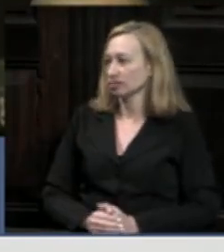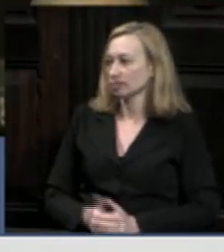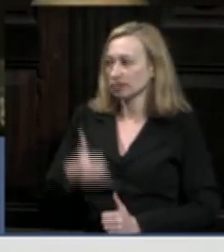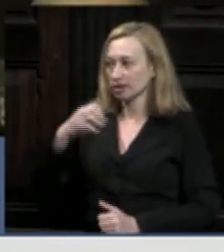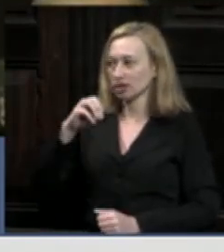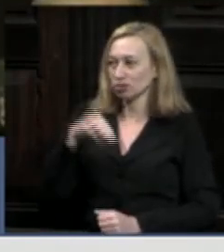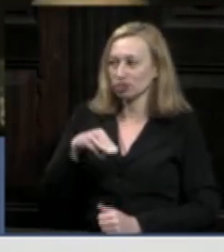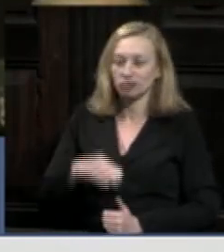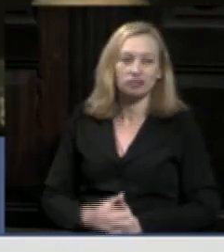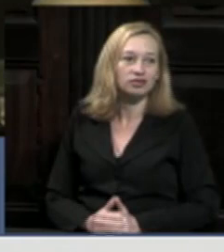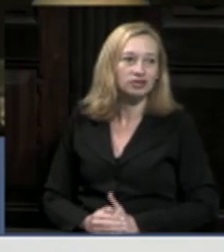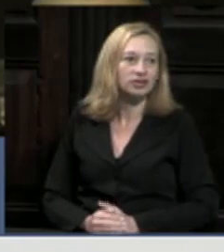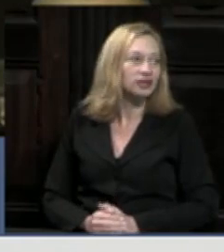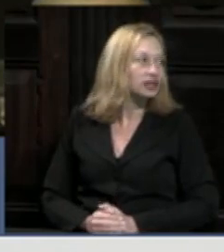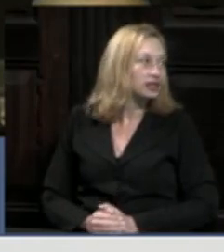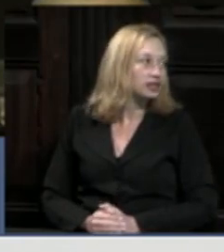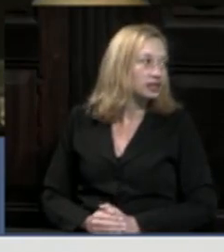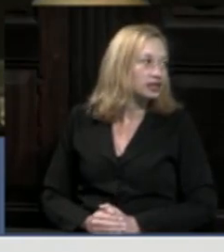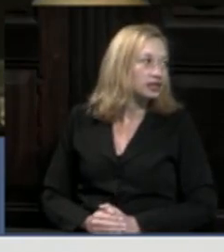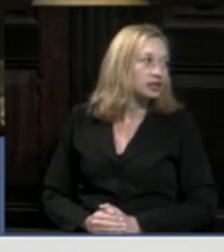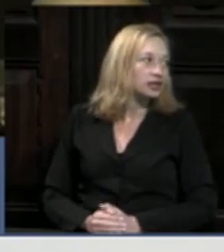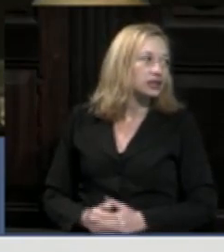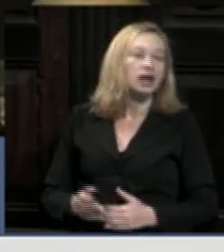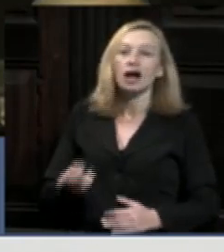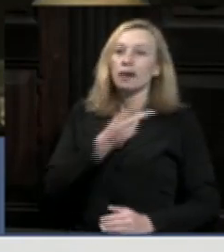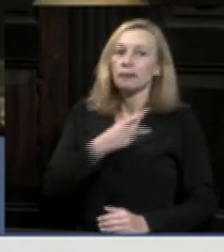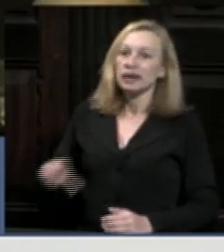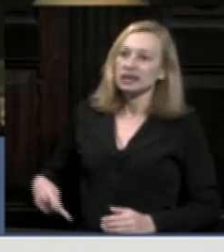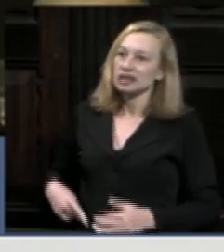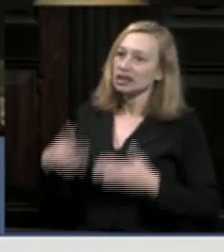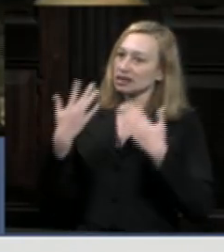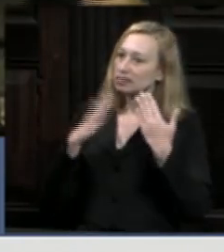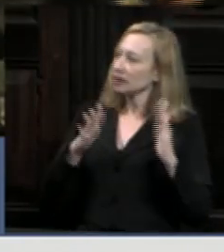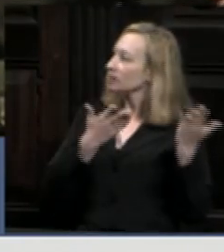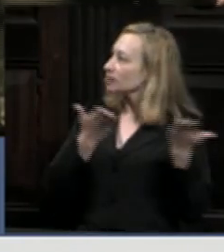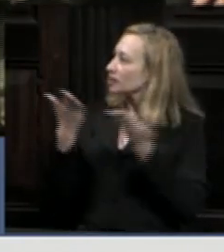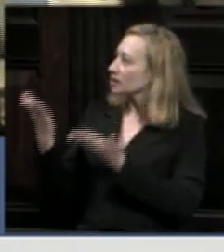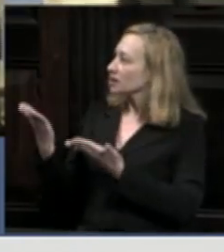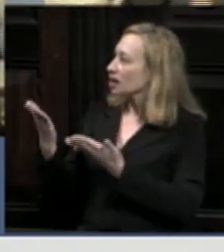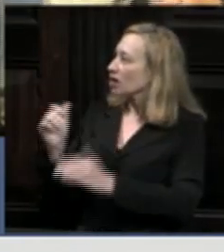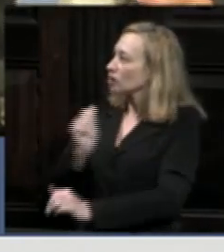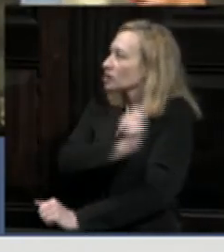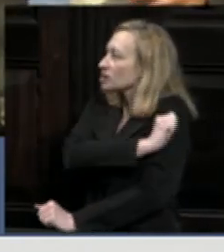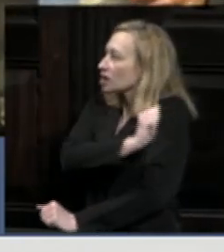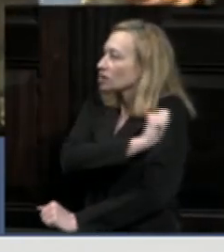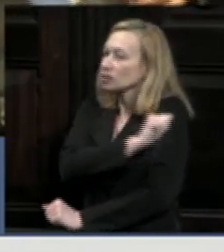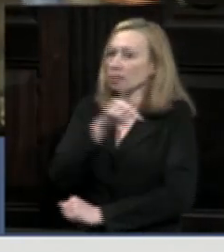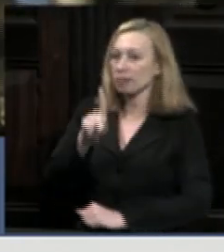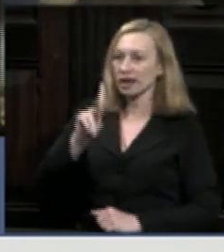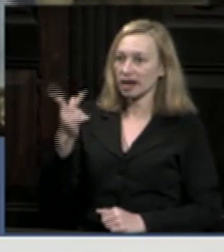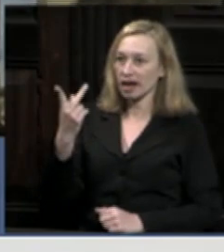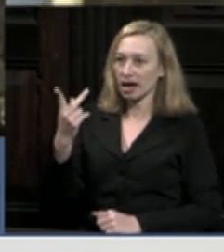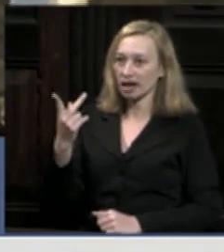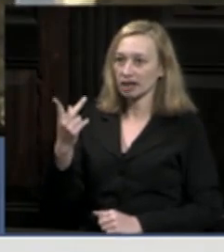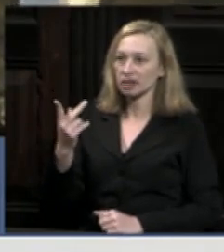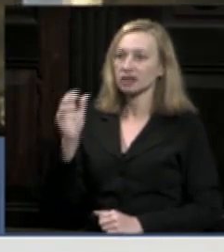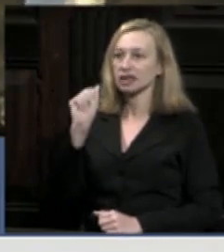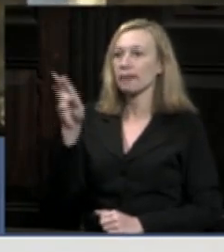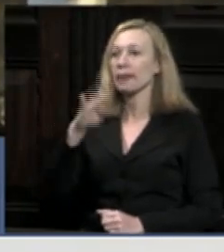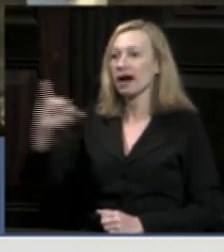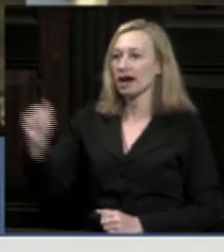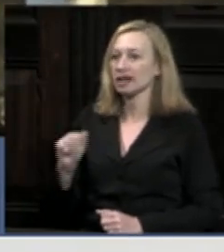dez minutos à presidência saúda a delegação grupo de alunos do colégio ph da barra da